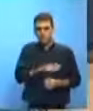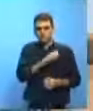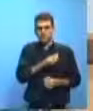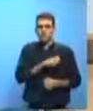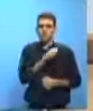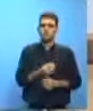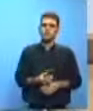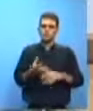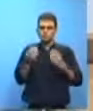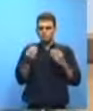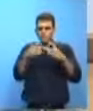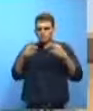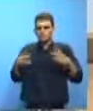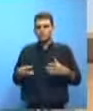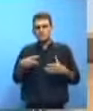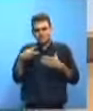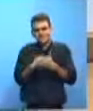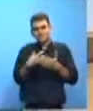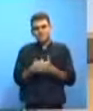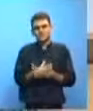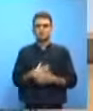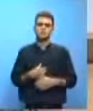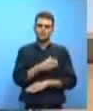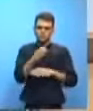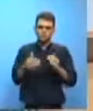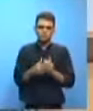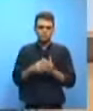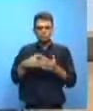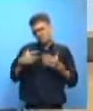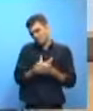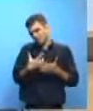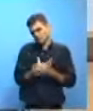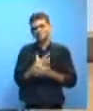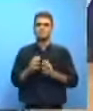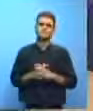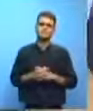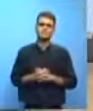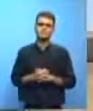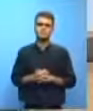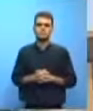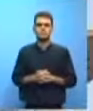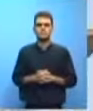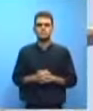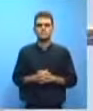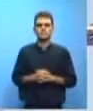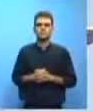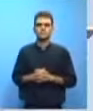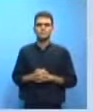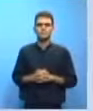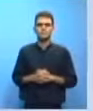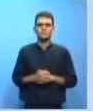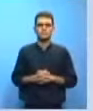Tudo ia mal naquela casa, nada dava certo, até que um dia o pai da família foi procurar aquele santo